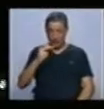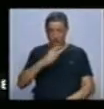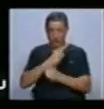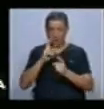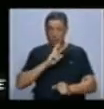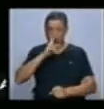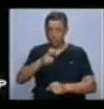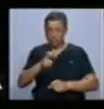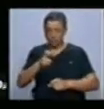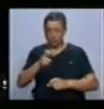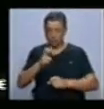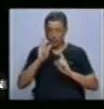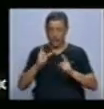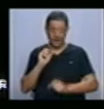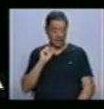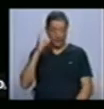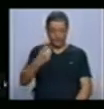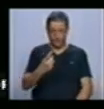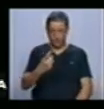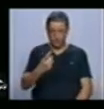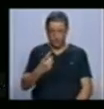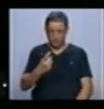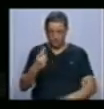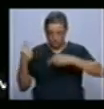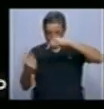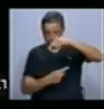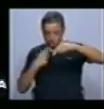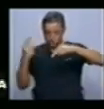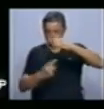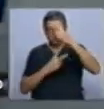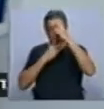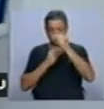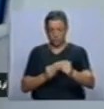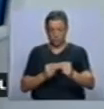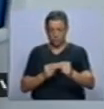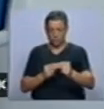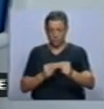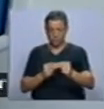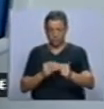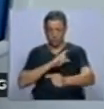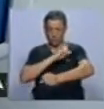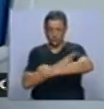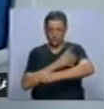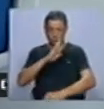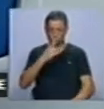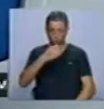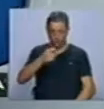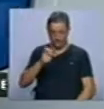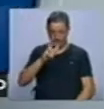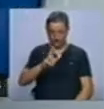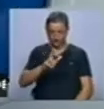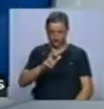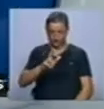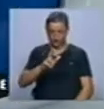responde gravitacionalmente muito mais à ressonância orbital das luas do que propriamente do poderoso Júpiter. Miguel,